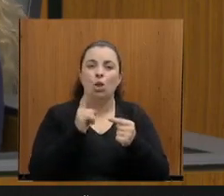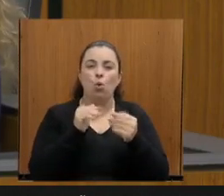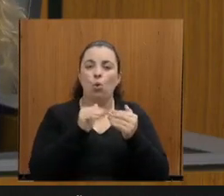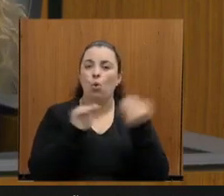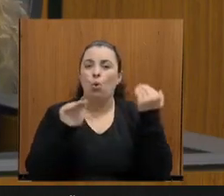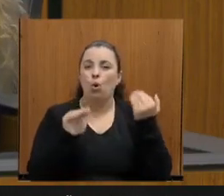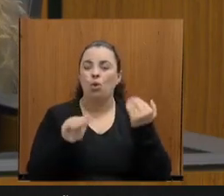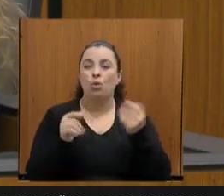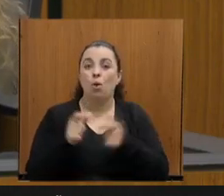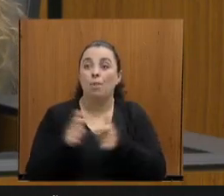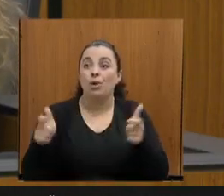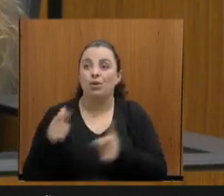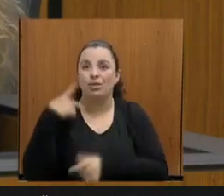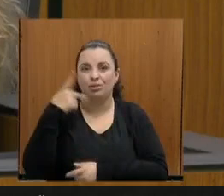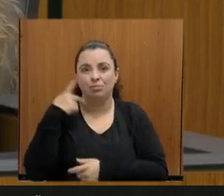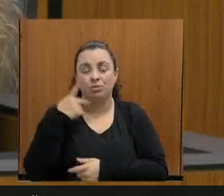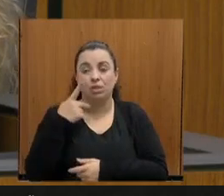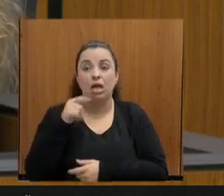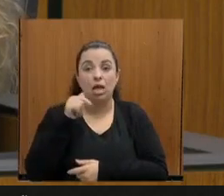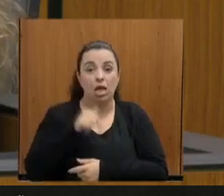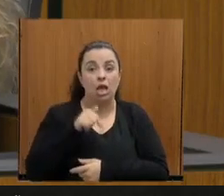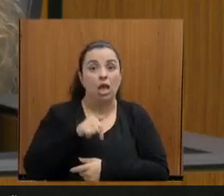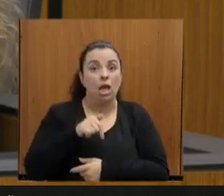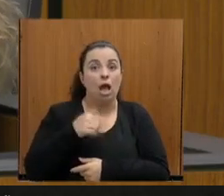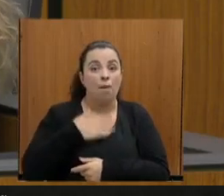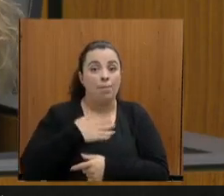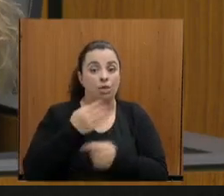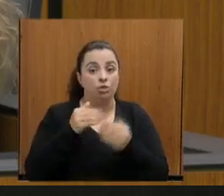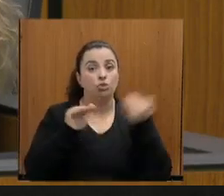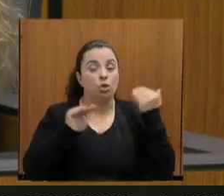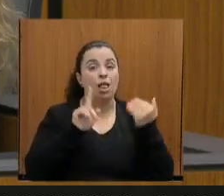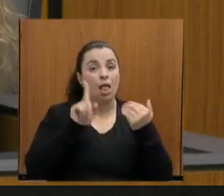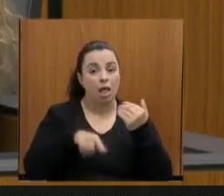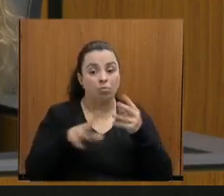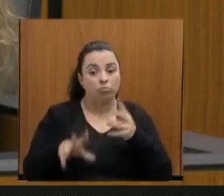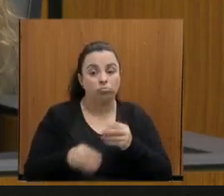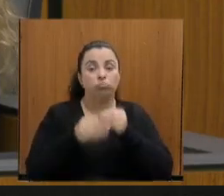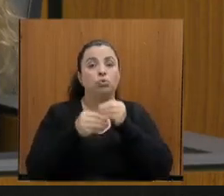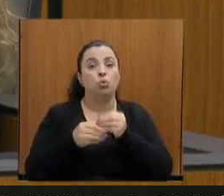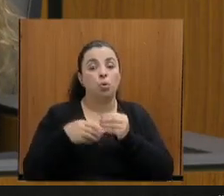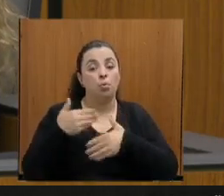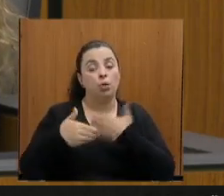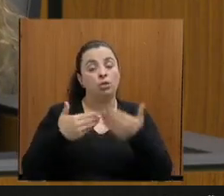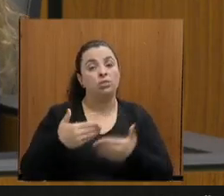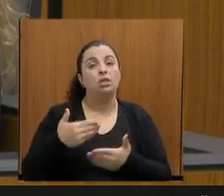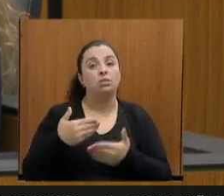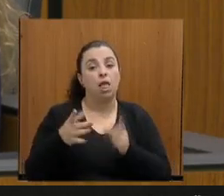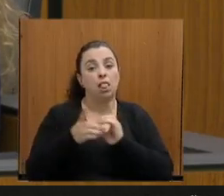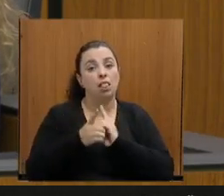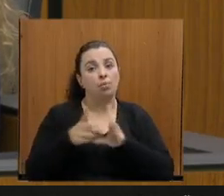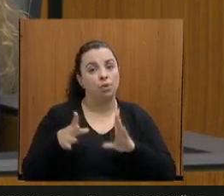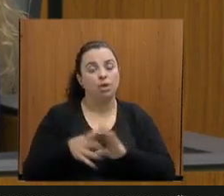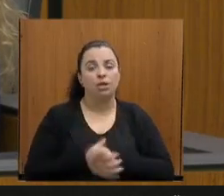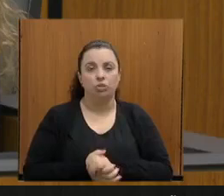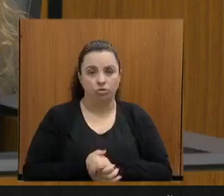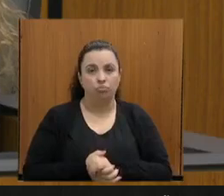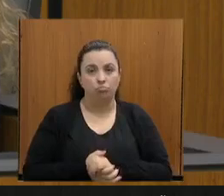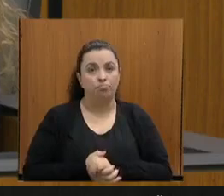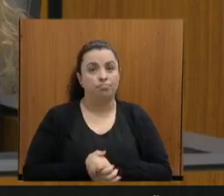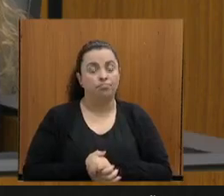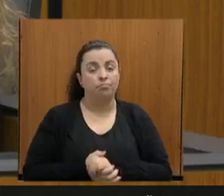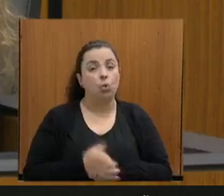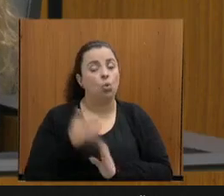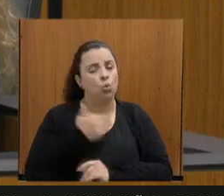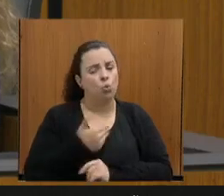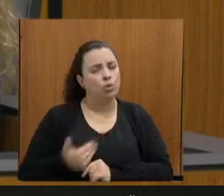maioria é uma contribuição importante no processo democrático pesquisa o estado ele não